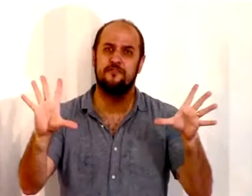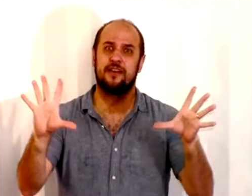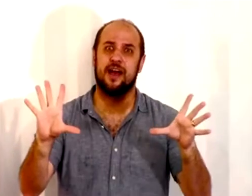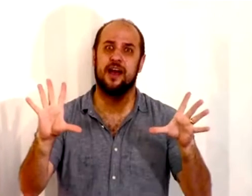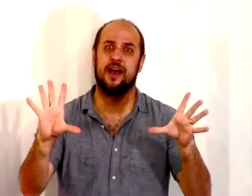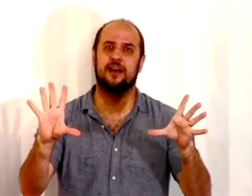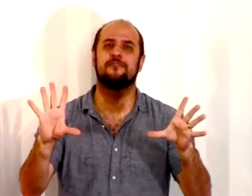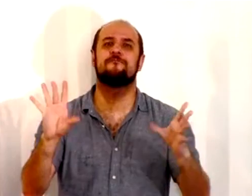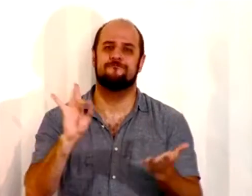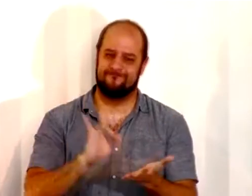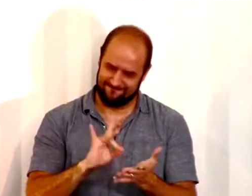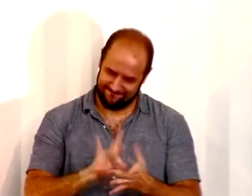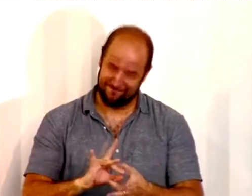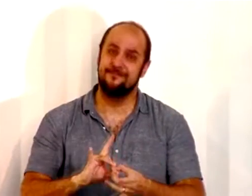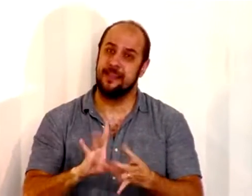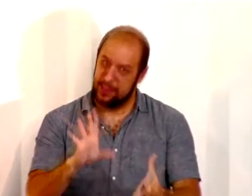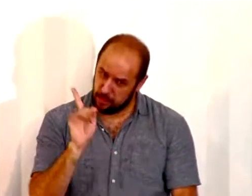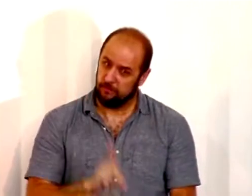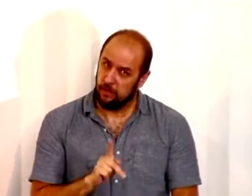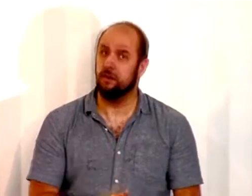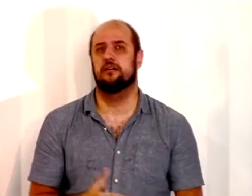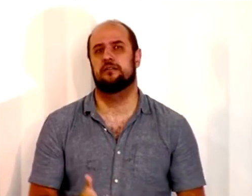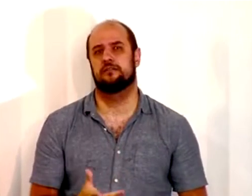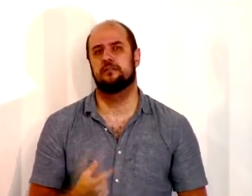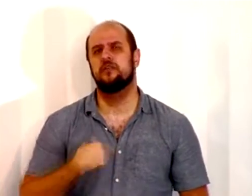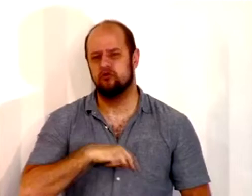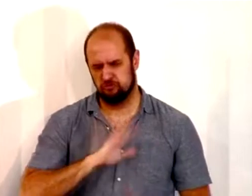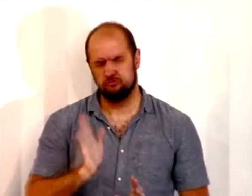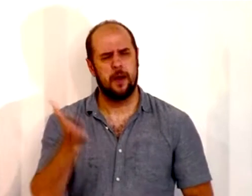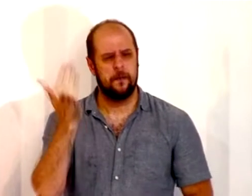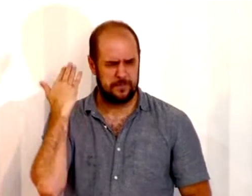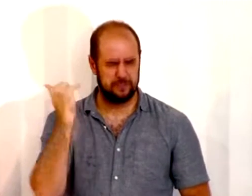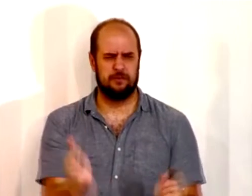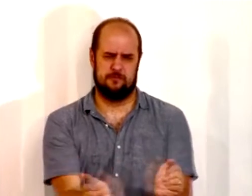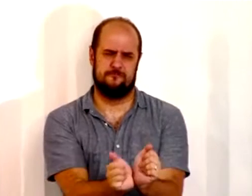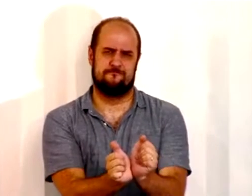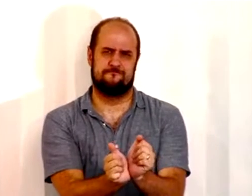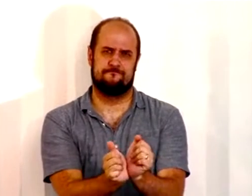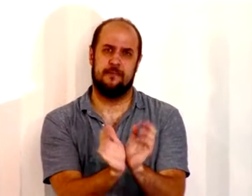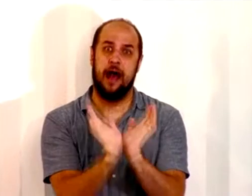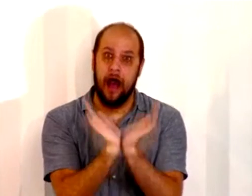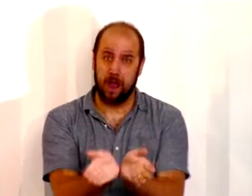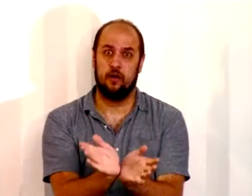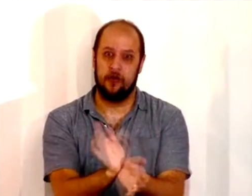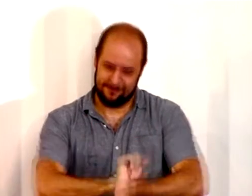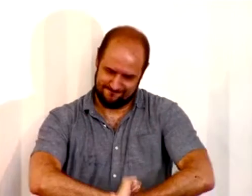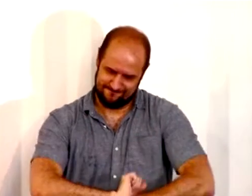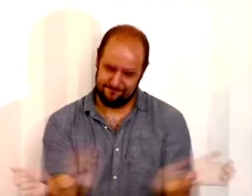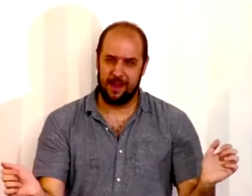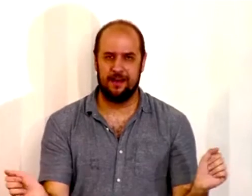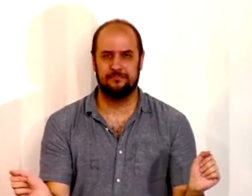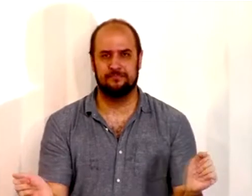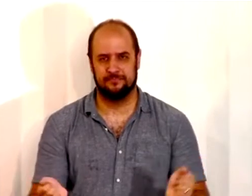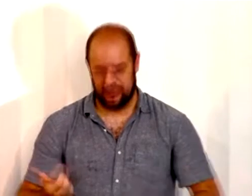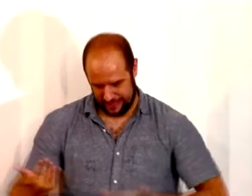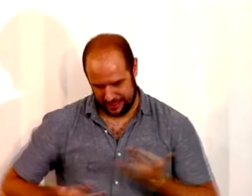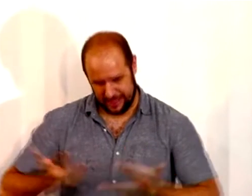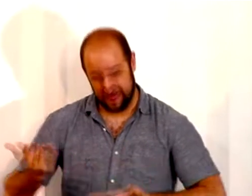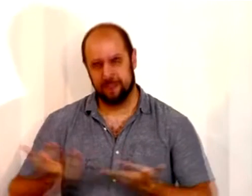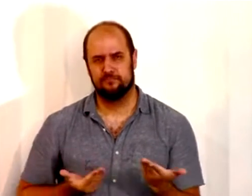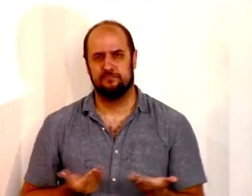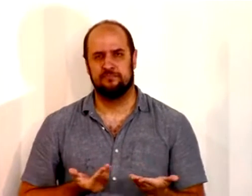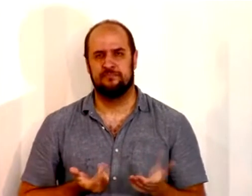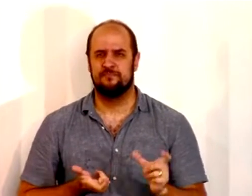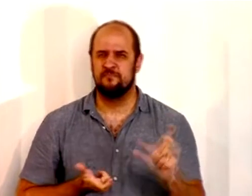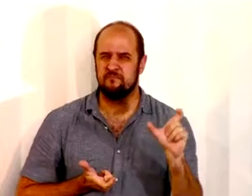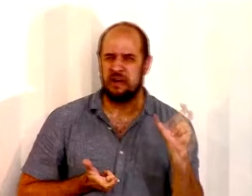verdadeiramente sereis livres. Nós já fomos escravos um dia, não somos mais. Somos servos. É claro que a palavra